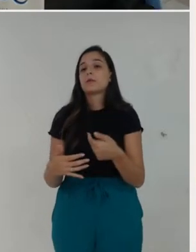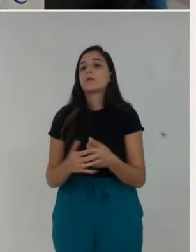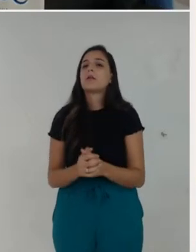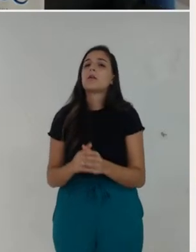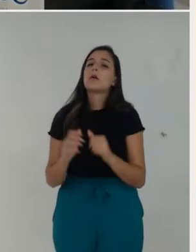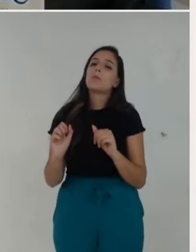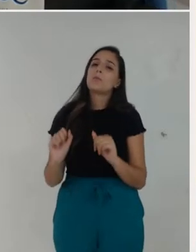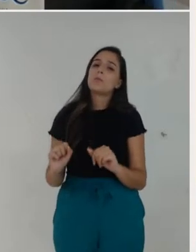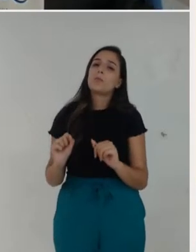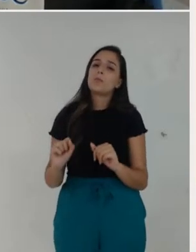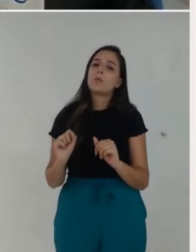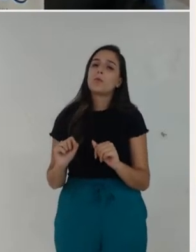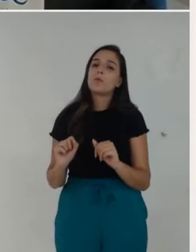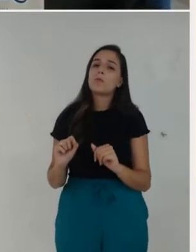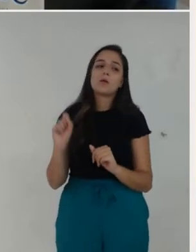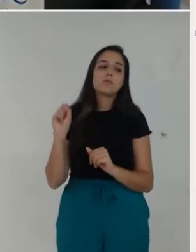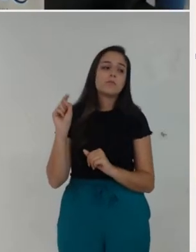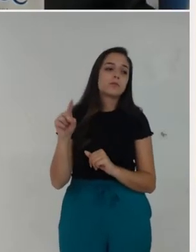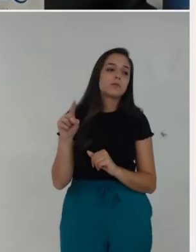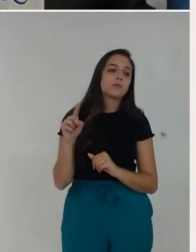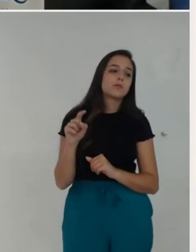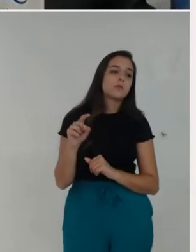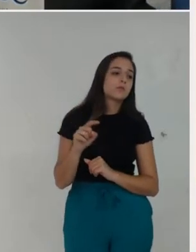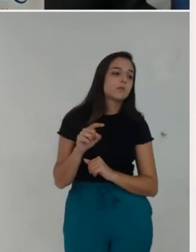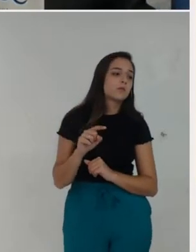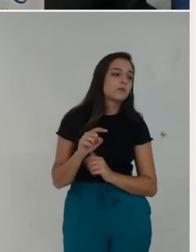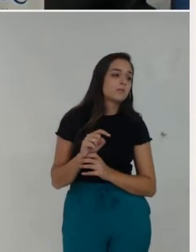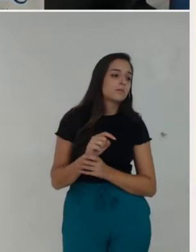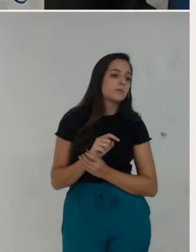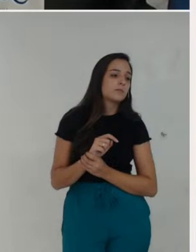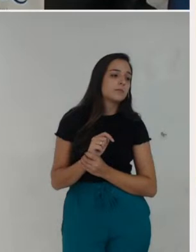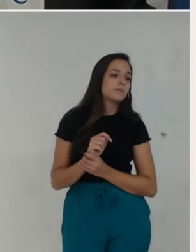Poderia entrar em consulta dos verbetes?